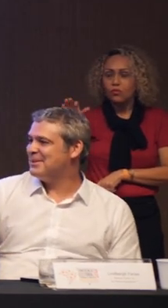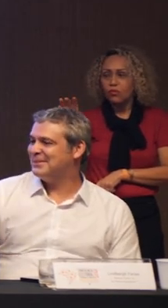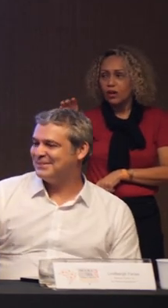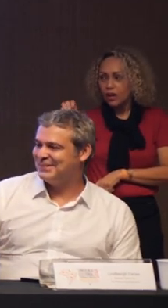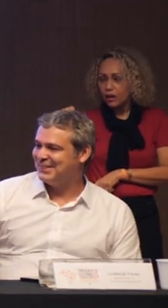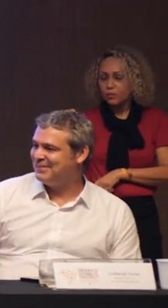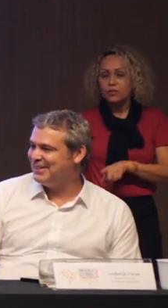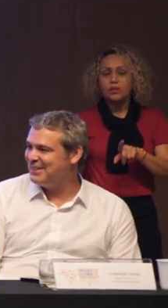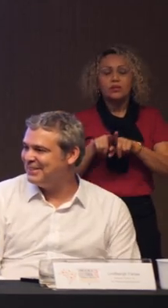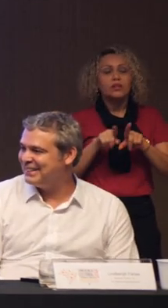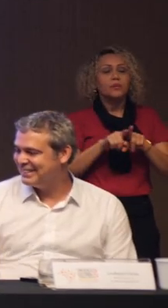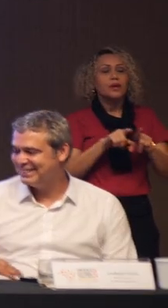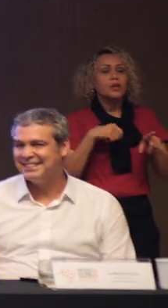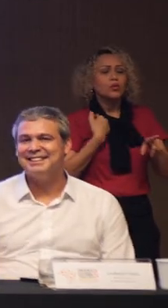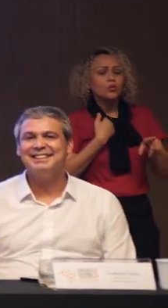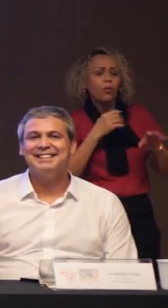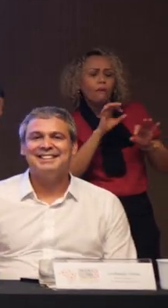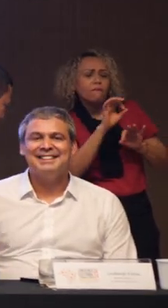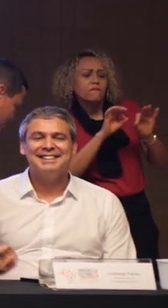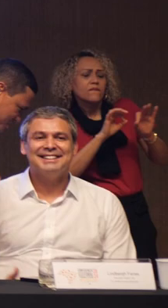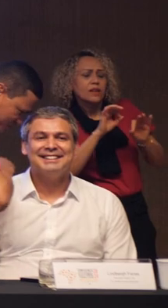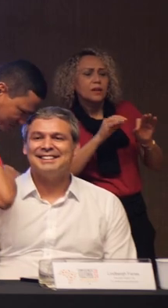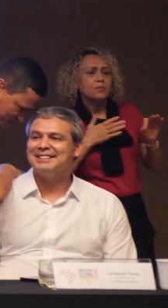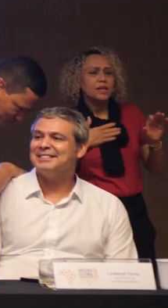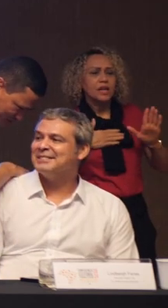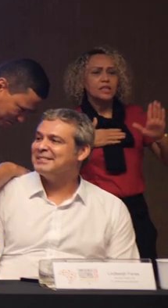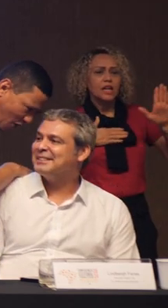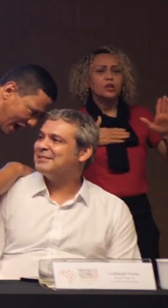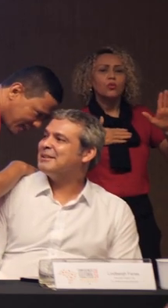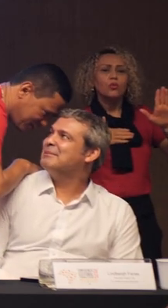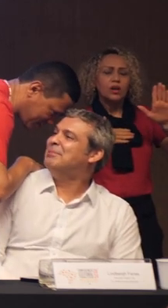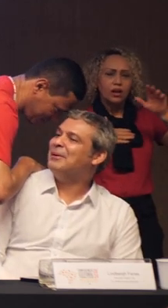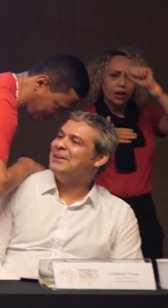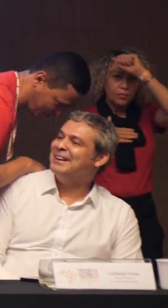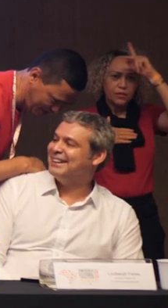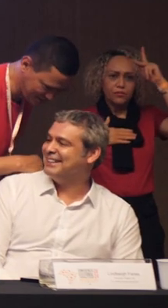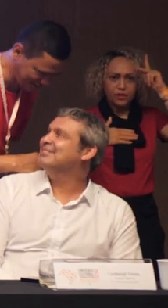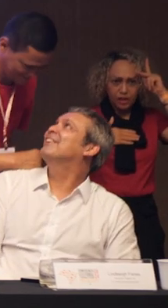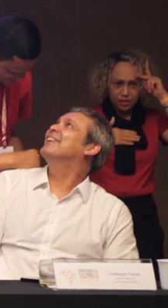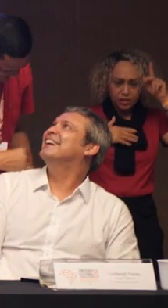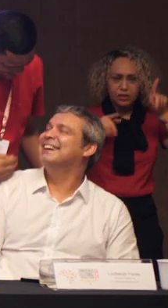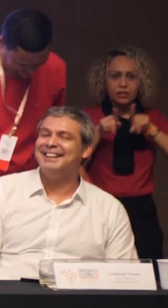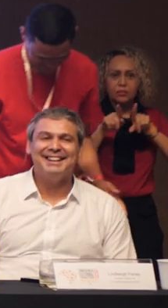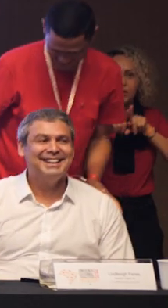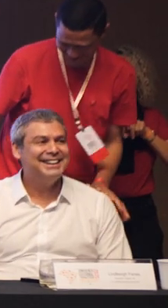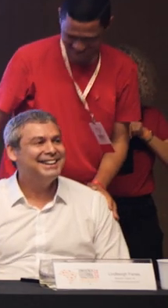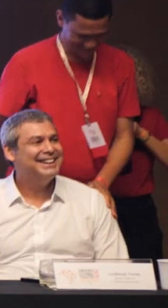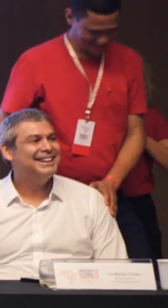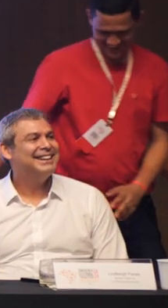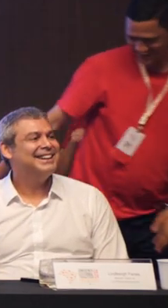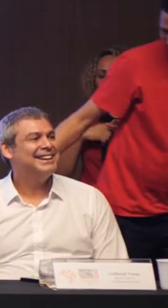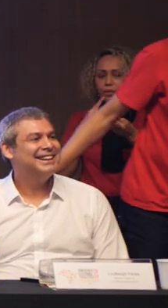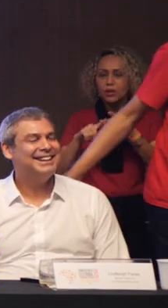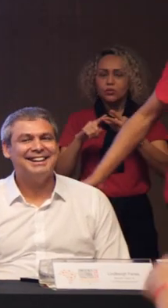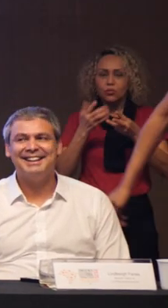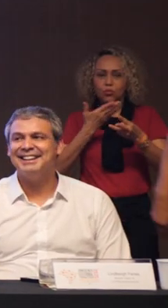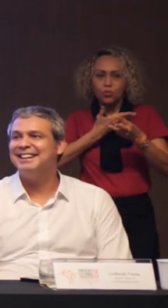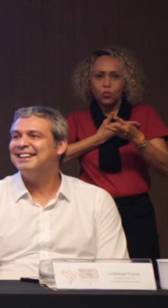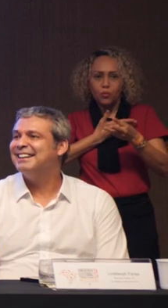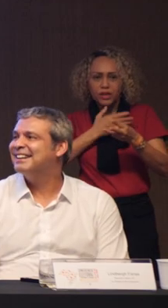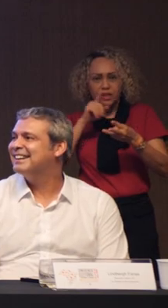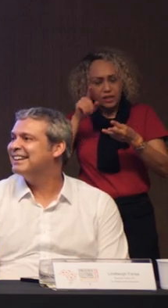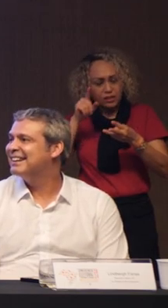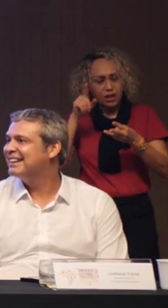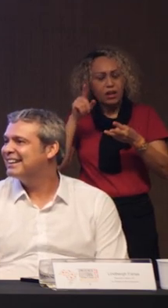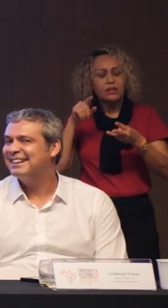prefeito, e temos mais um outro companheiro internamente lá também construindo o companheiro Denil, a candidatura de prefeito do